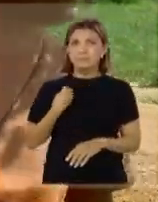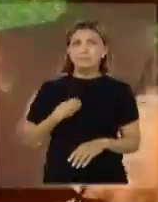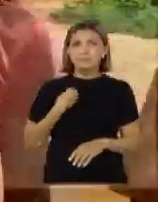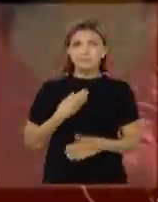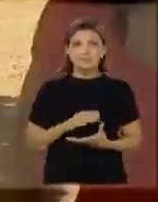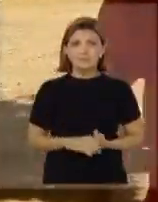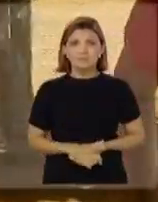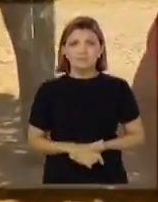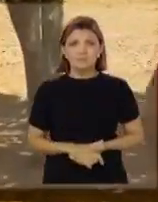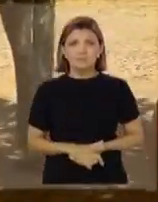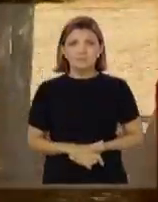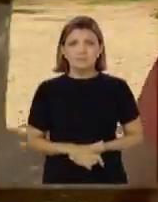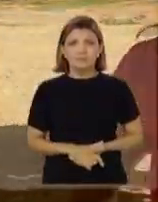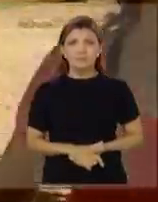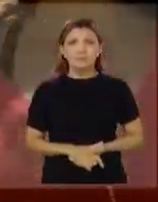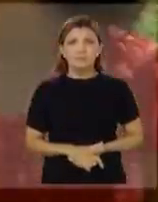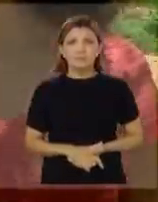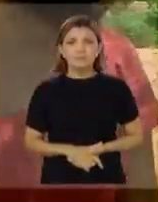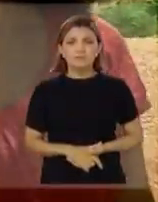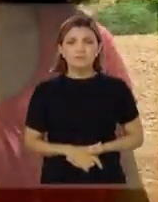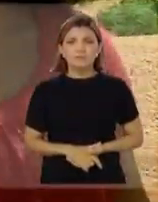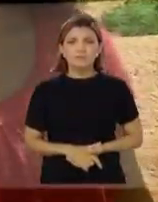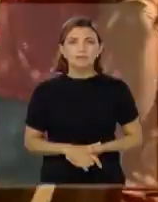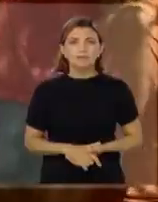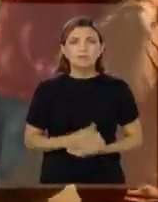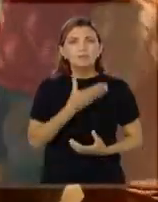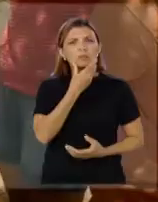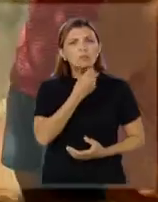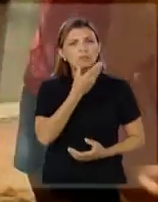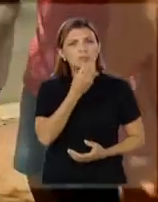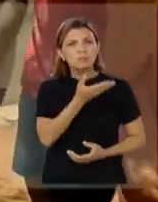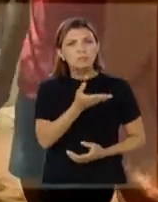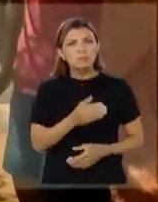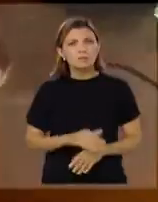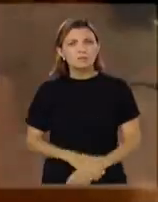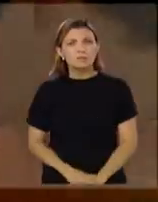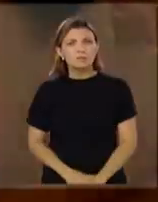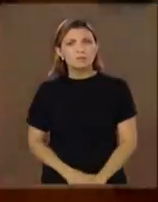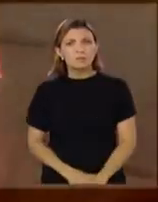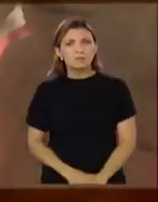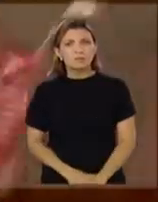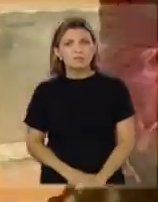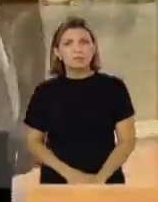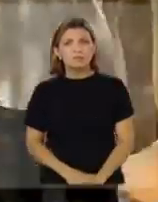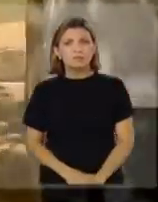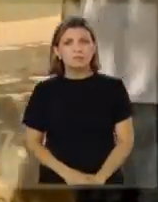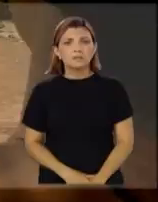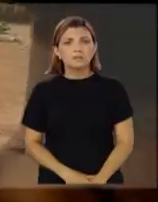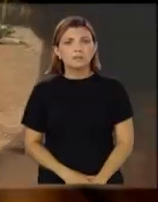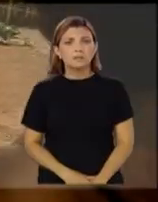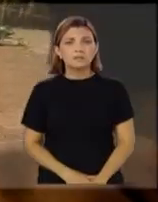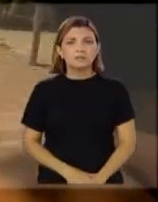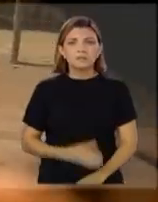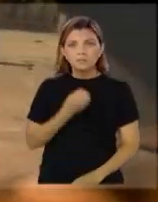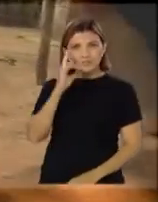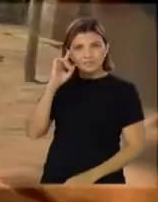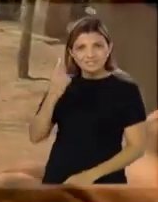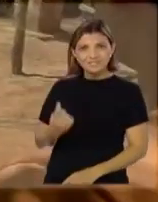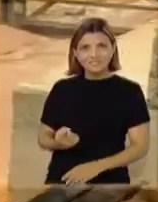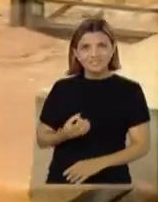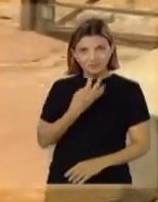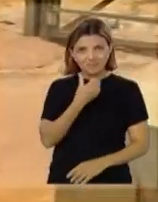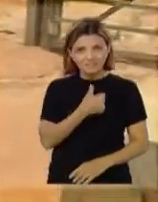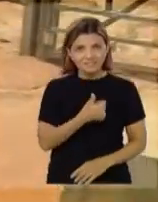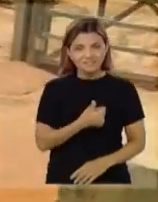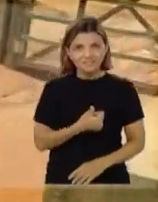aproximando. E o humor da Tata já tá bem melhor, já partiu pra ironia. Ah, mulher é mesmo assim. Claro, gente, é um garoto.